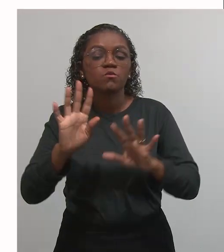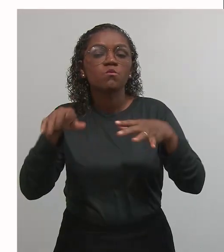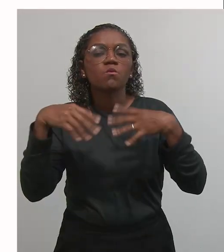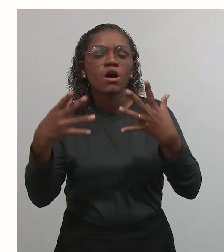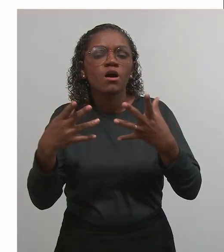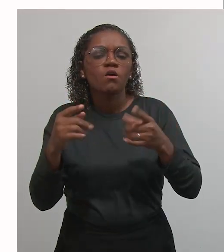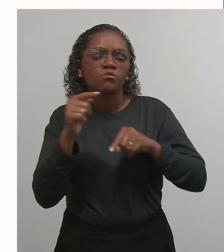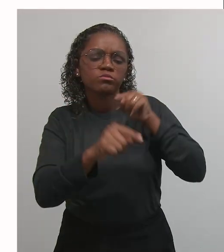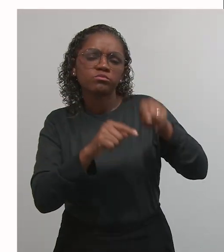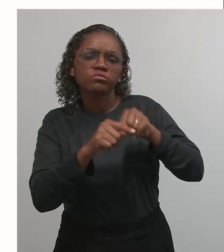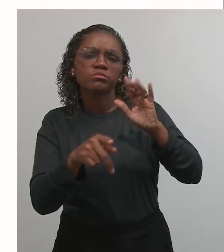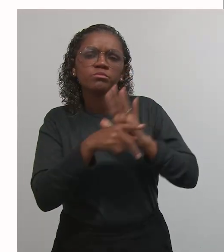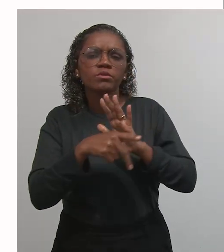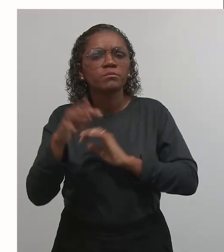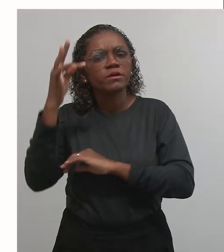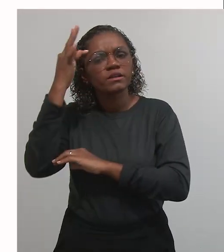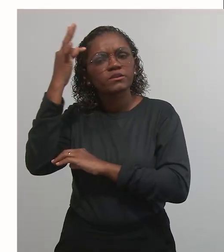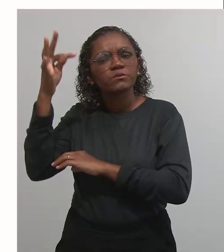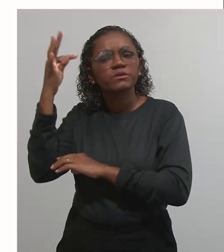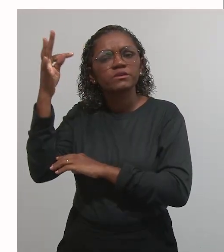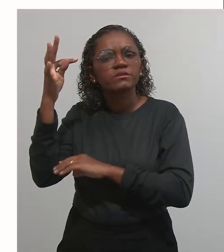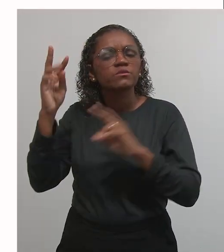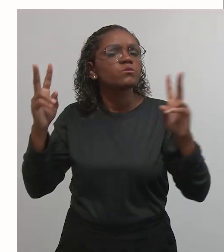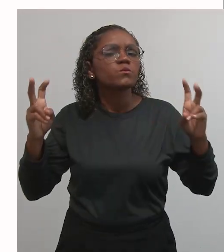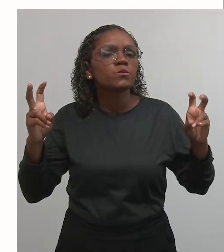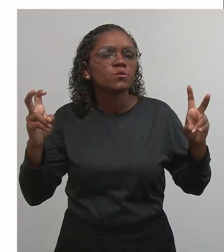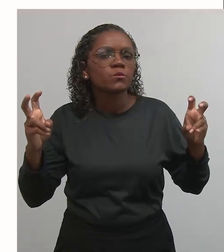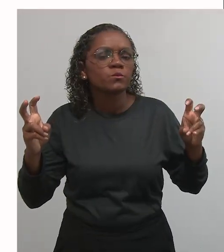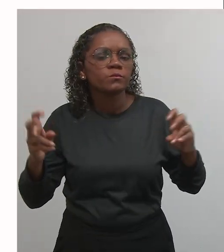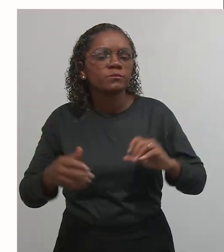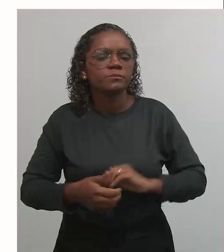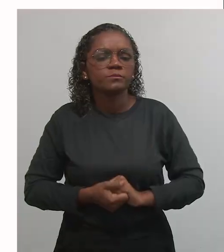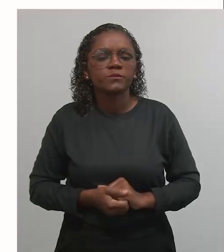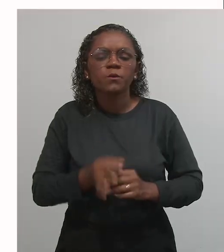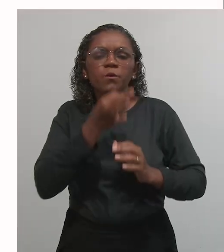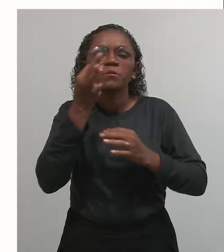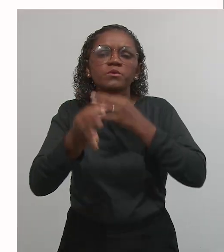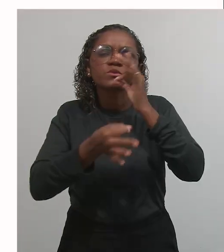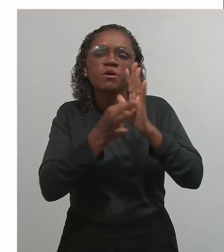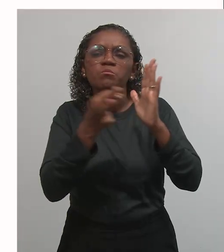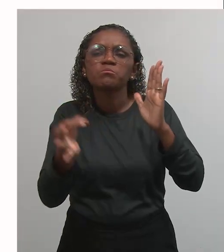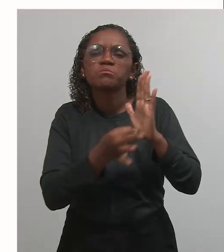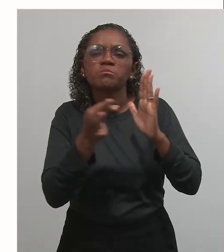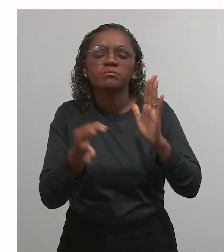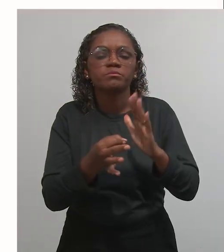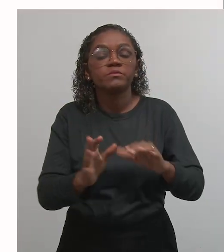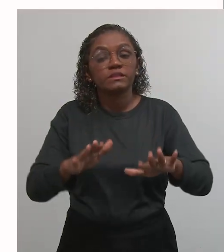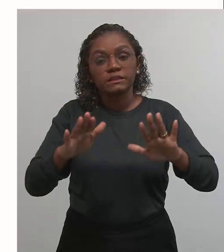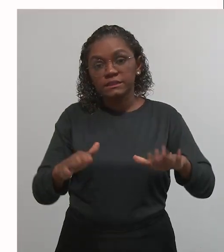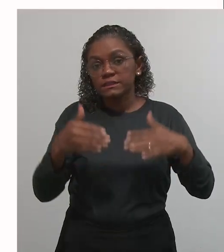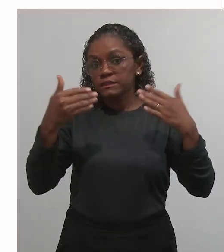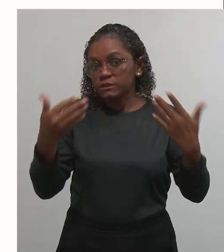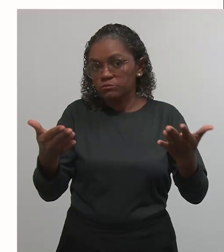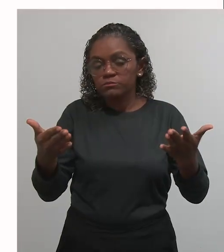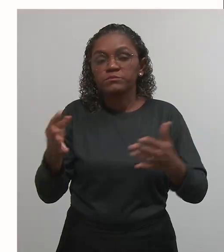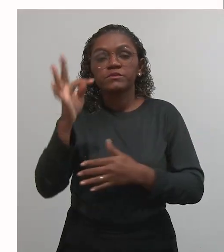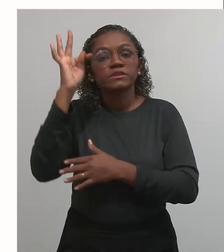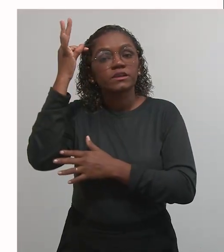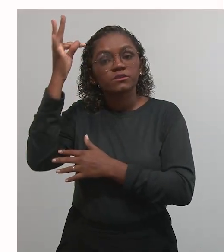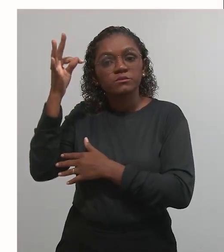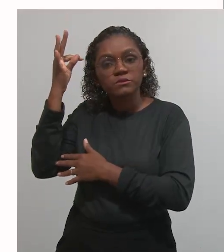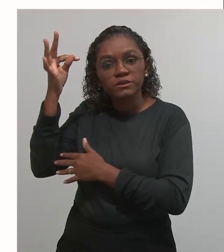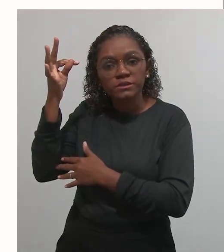críticas a essa teoria. O que se tem falado em relação a essa teoria idealista? Bom, a teoria,